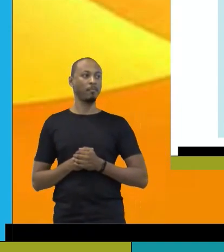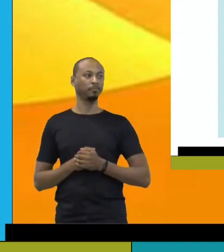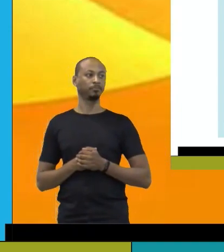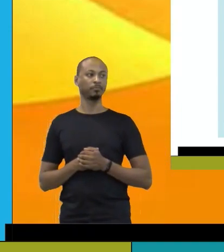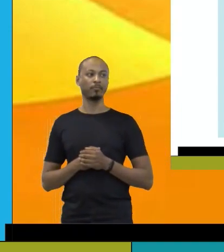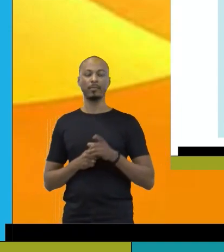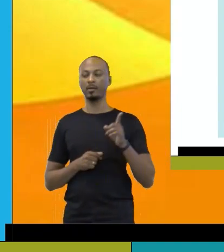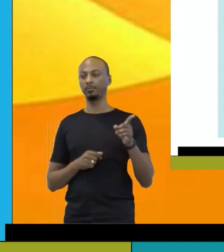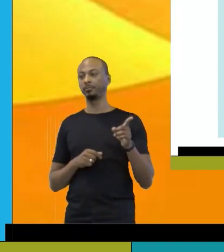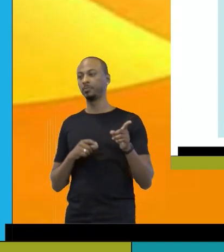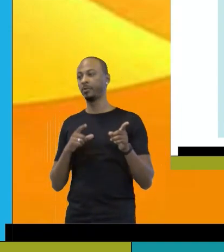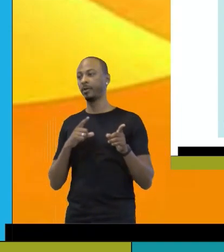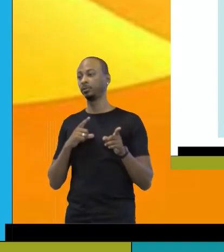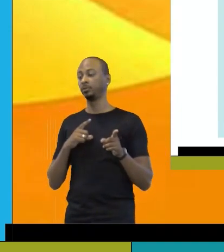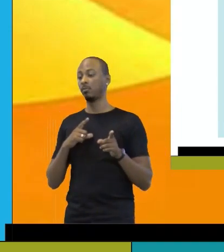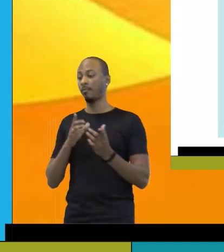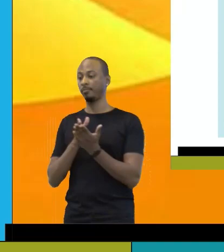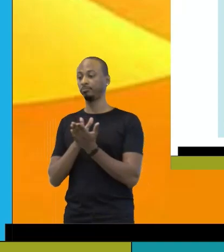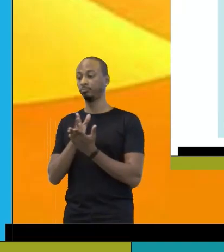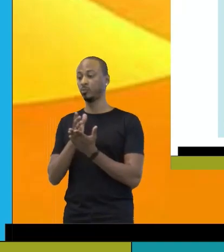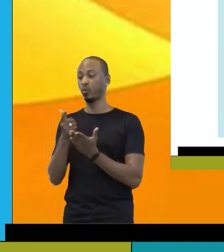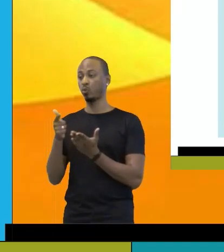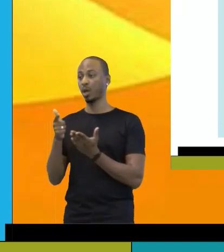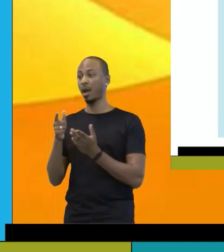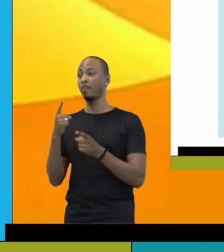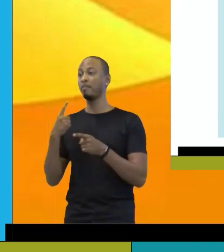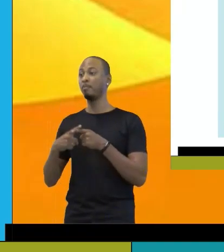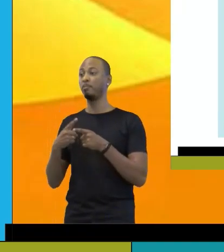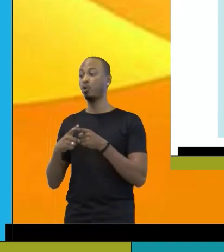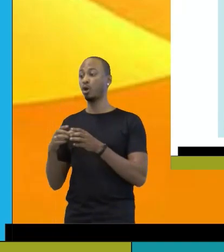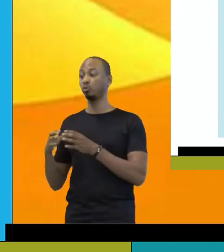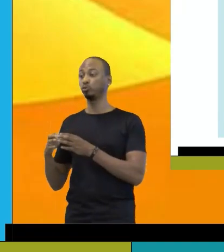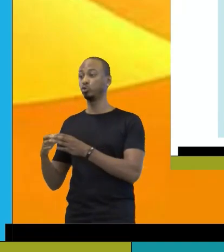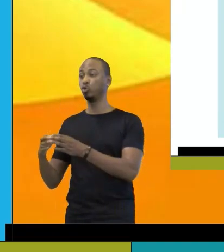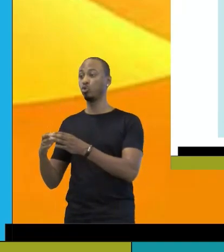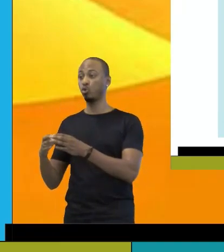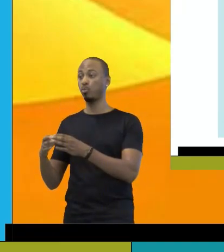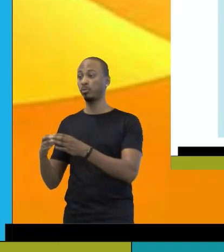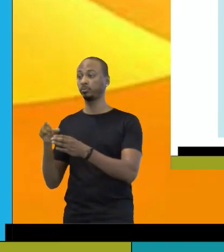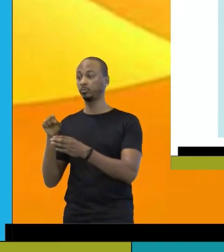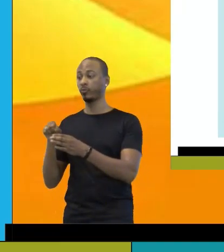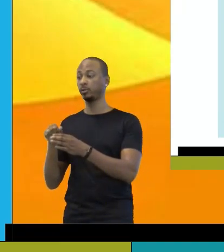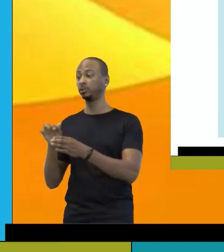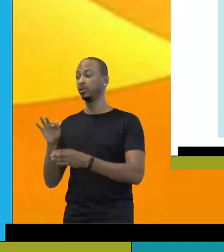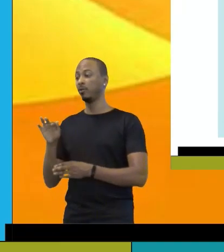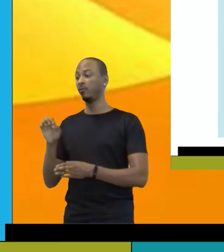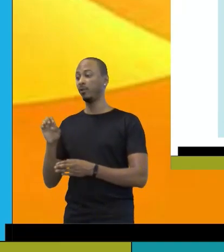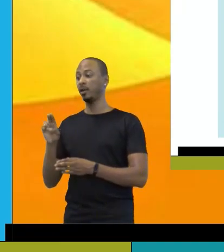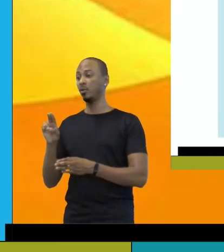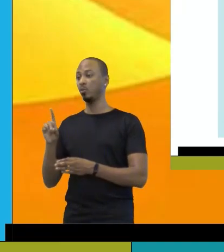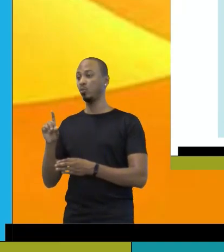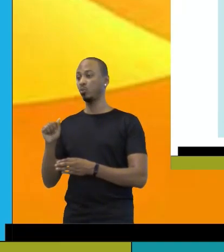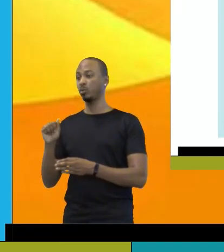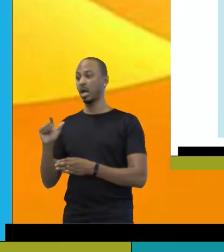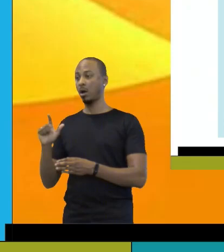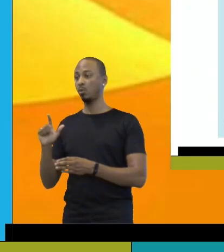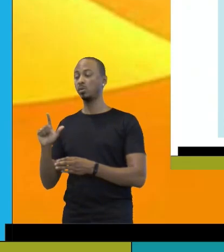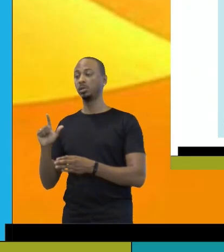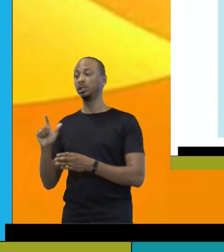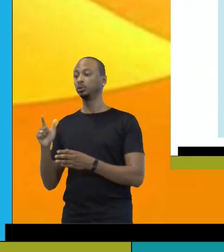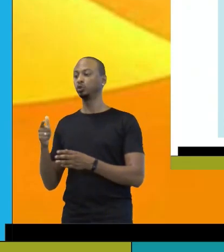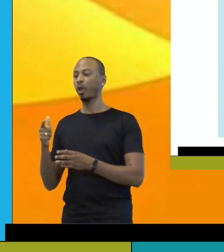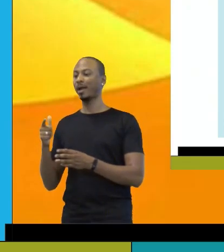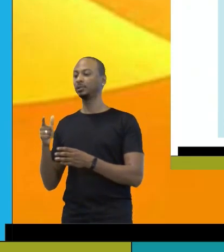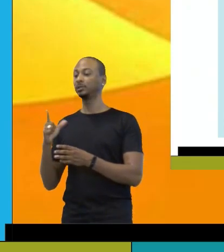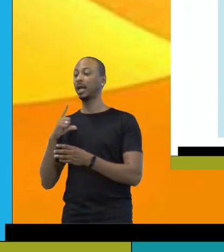Era descentralizado porque os senhores feudais, eles tinham poder sobre o feudo, que era o território administrado por